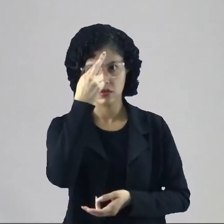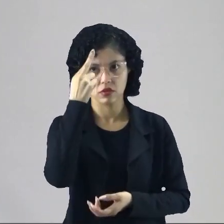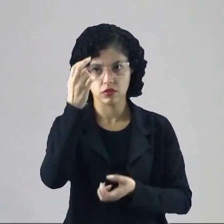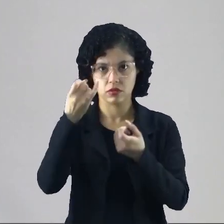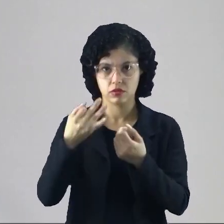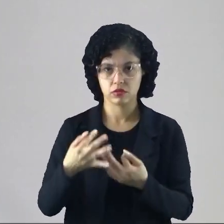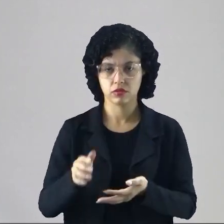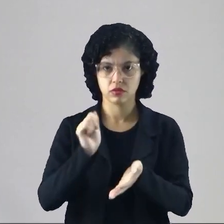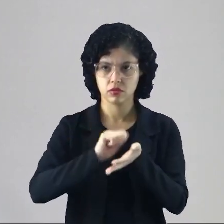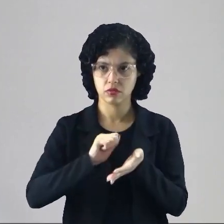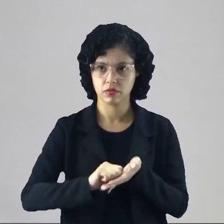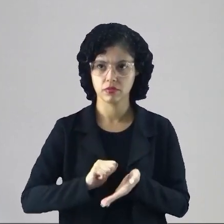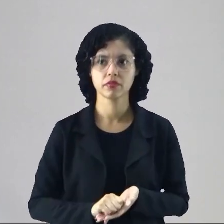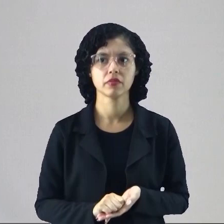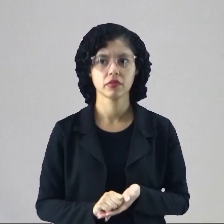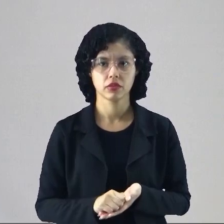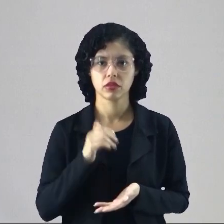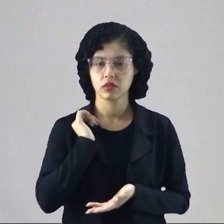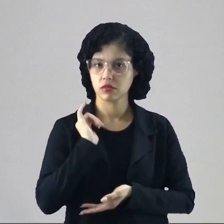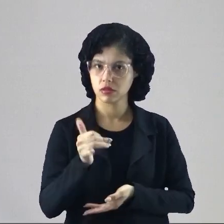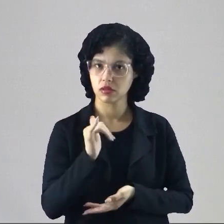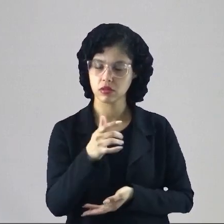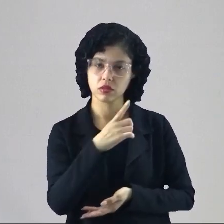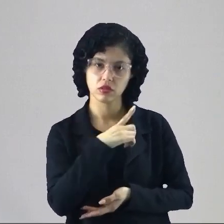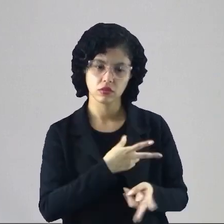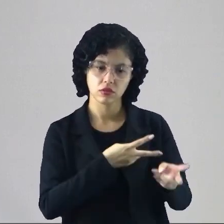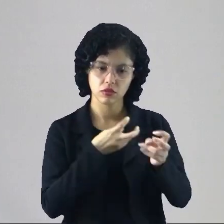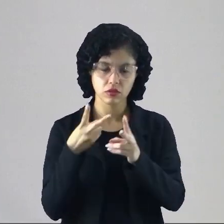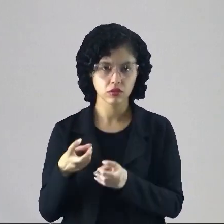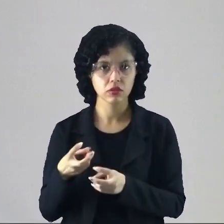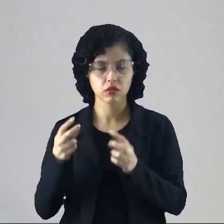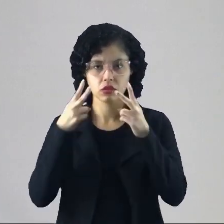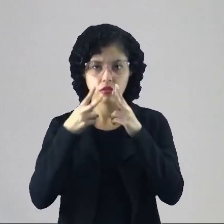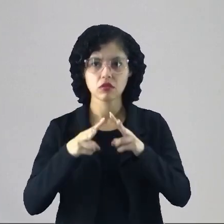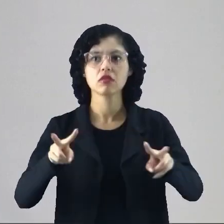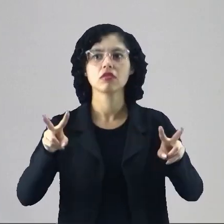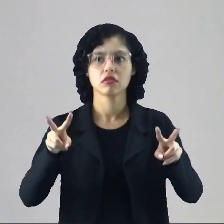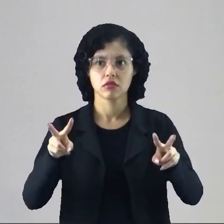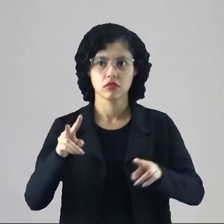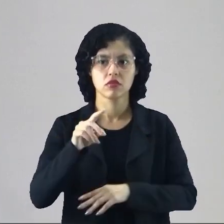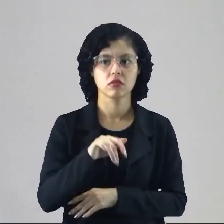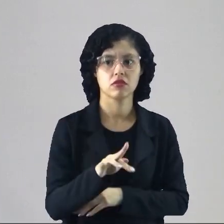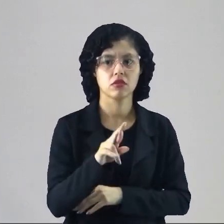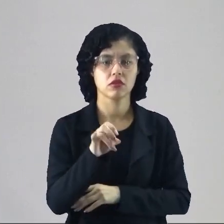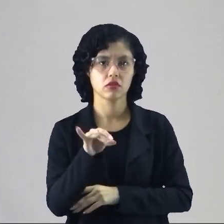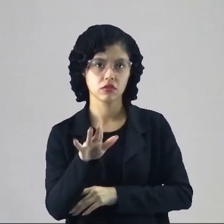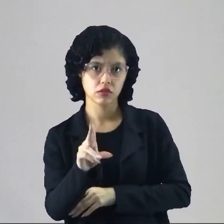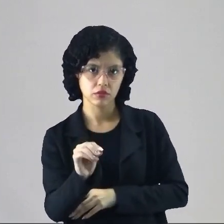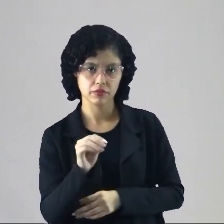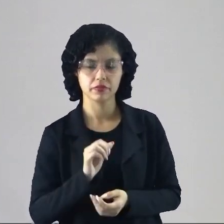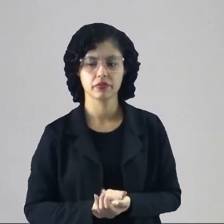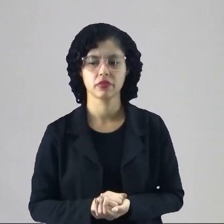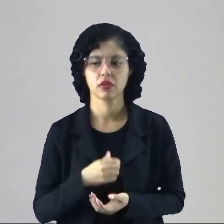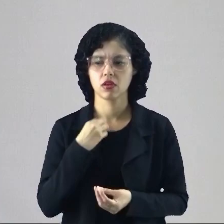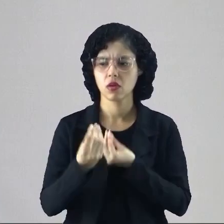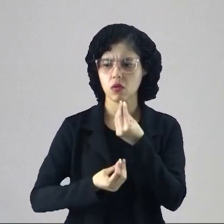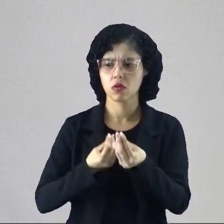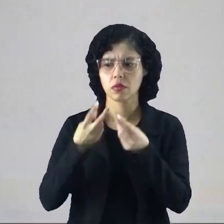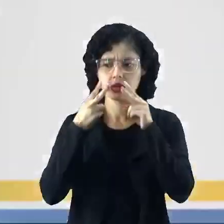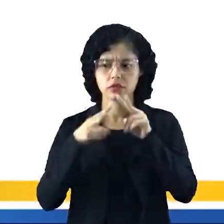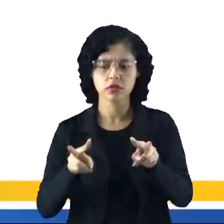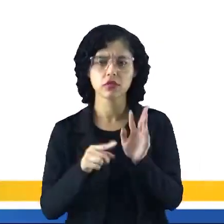contada né e o narrador ele Frisa ali a perspectiva Ou seja a visão de Fortunato Como que essa visão ela é